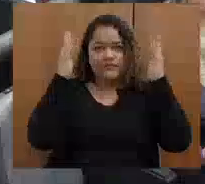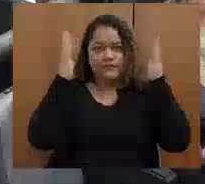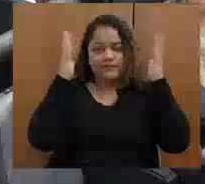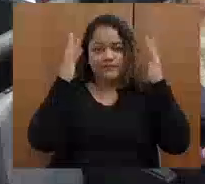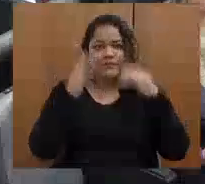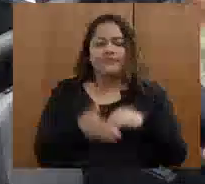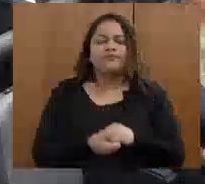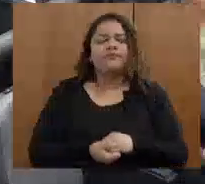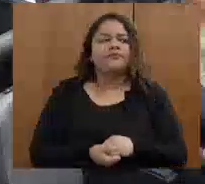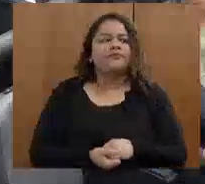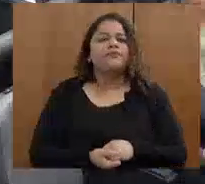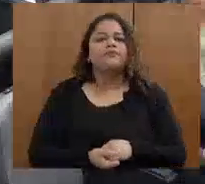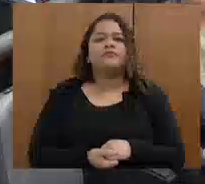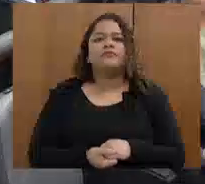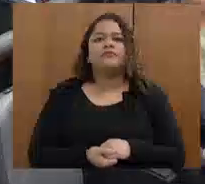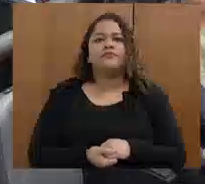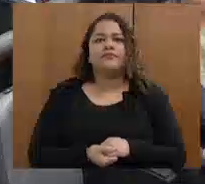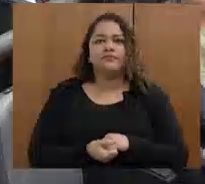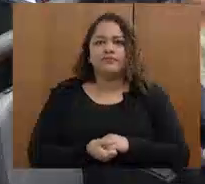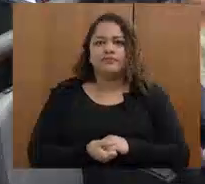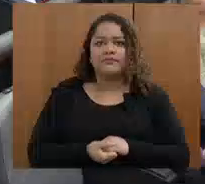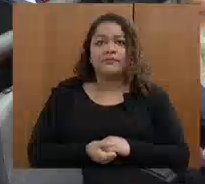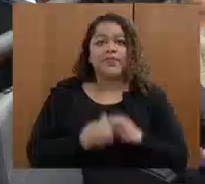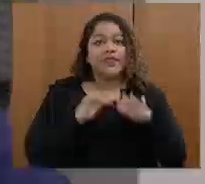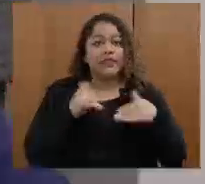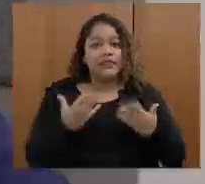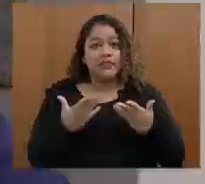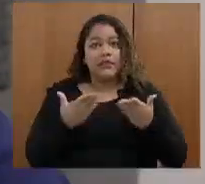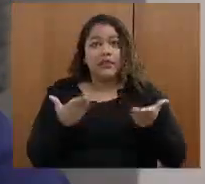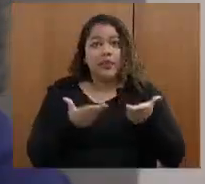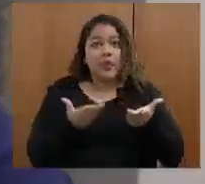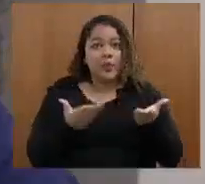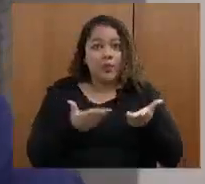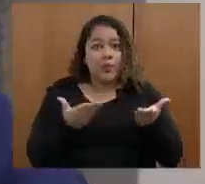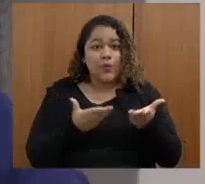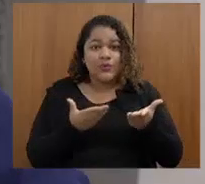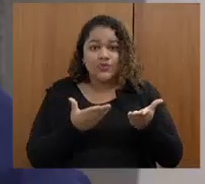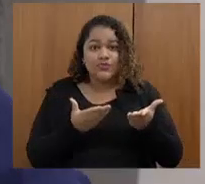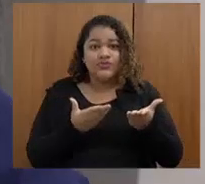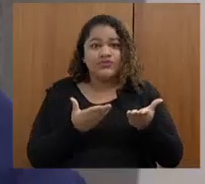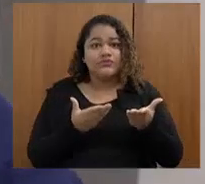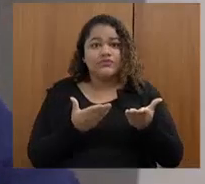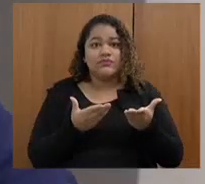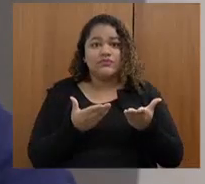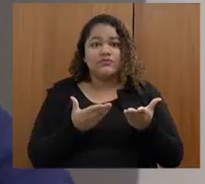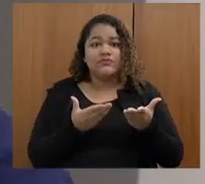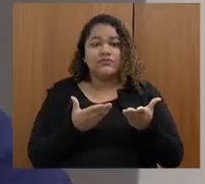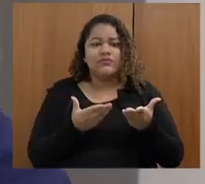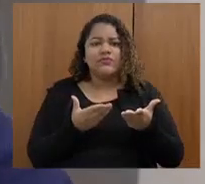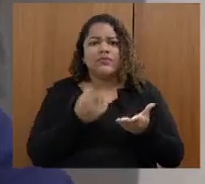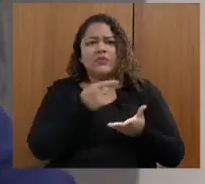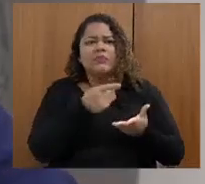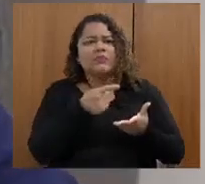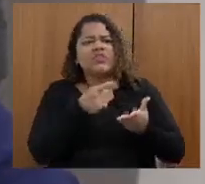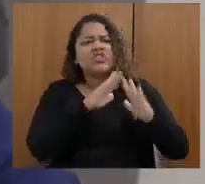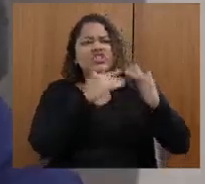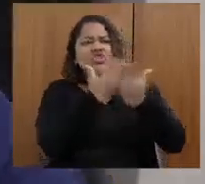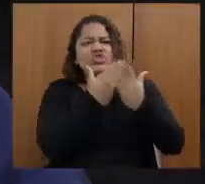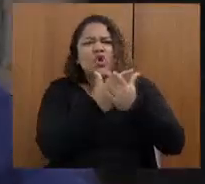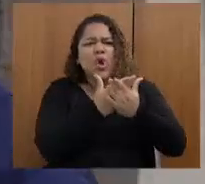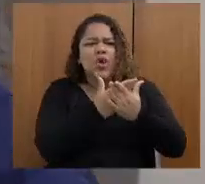Então hoje não se justifica escola comporta quebrada